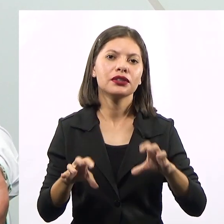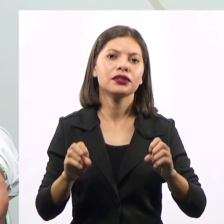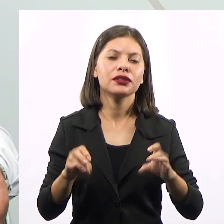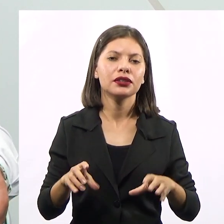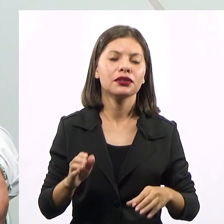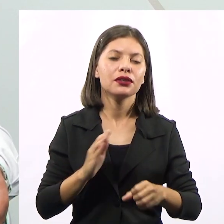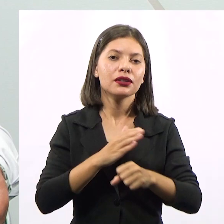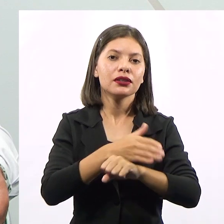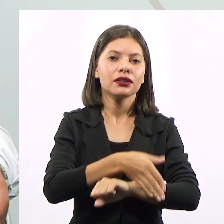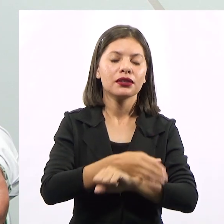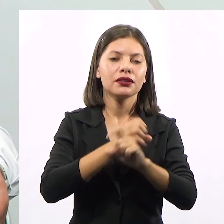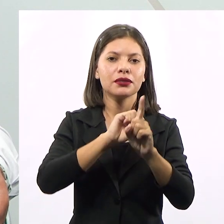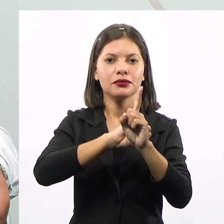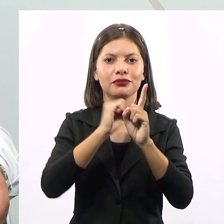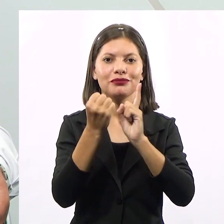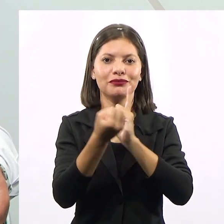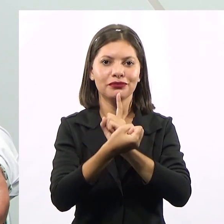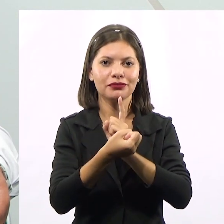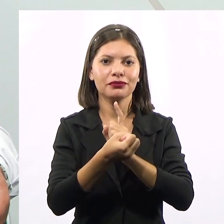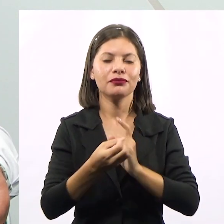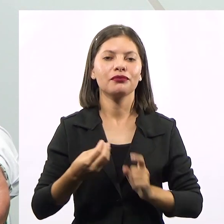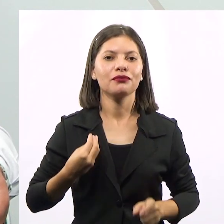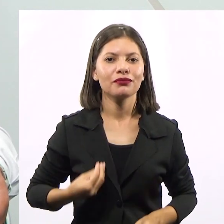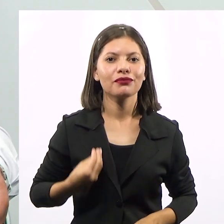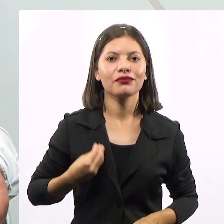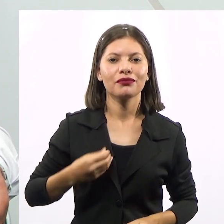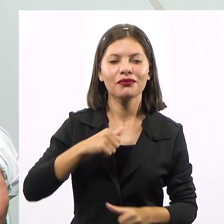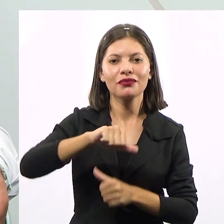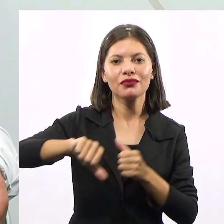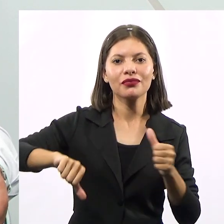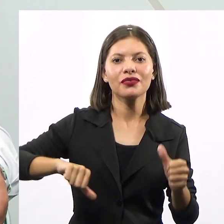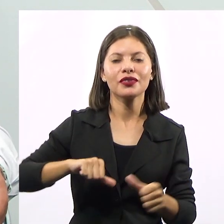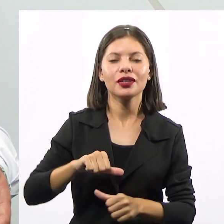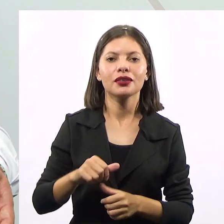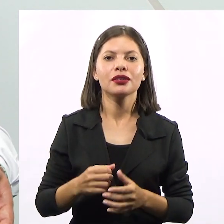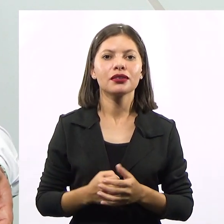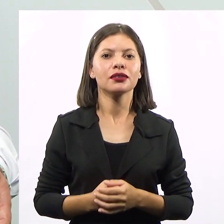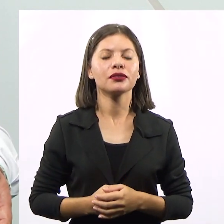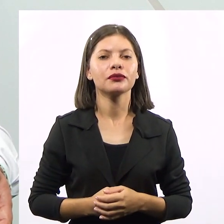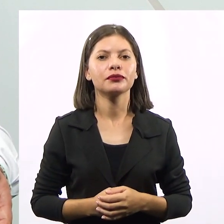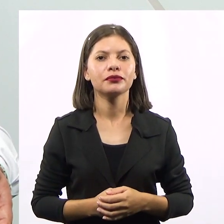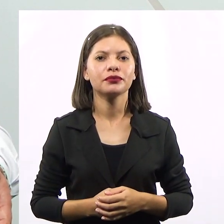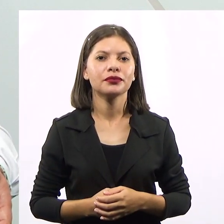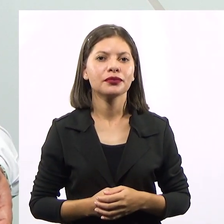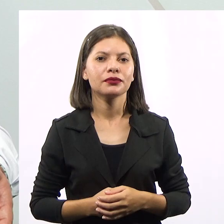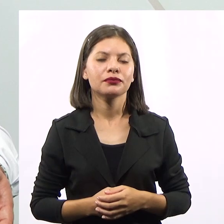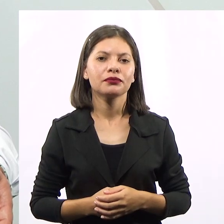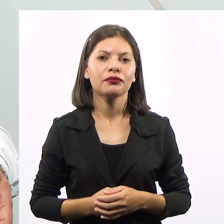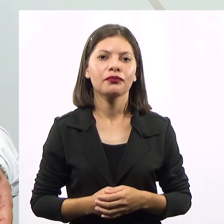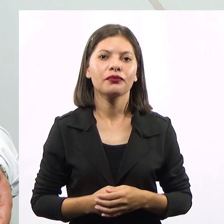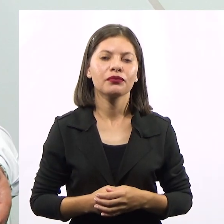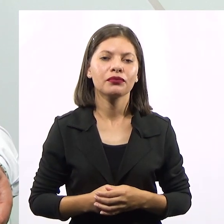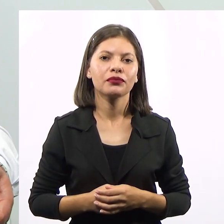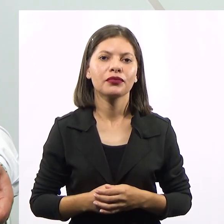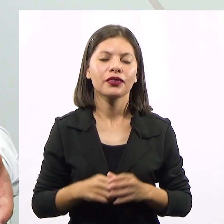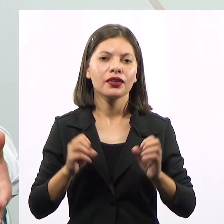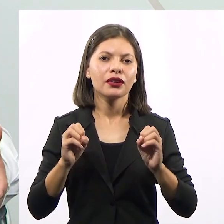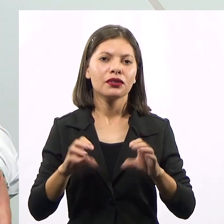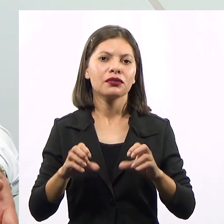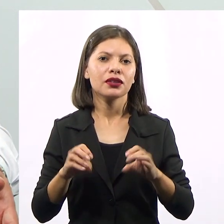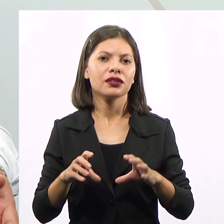de ensino dentro da sociedade para transformar vidas de pessoas, né? A gente não pode ter a ilusão de achar